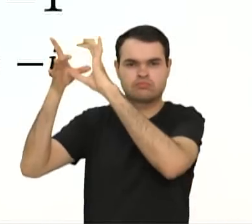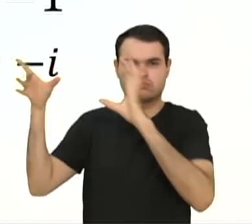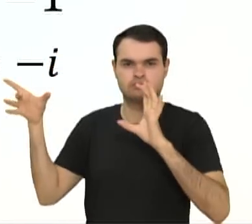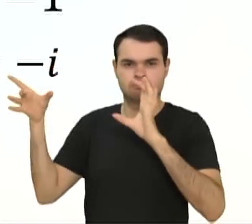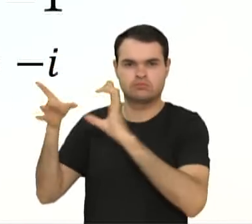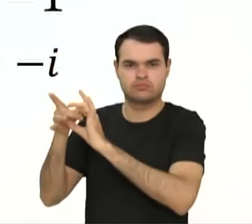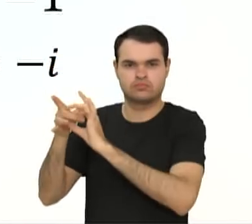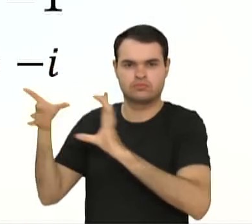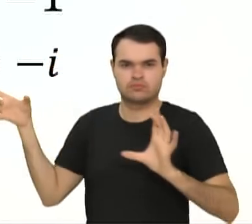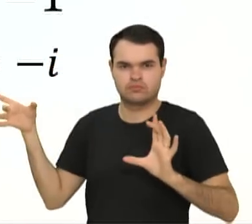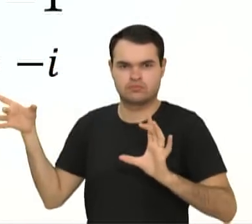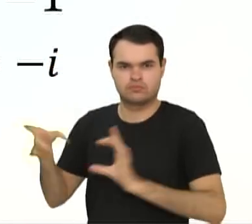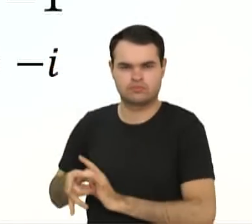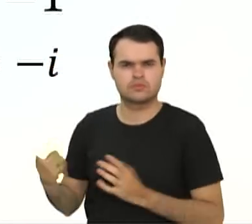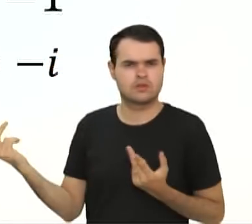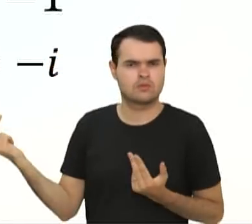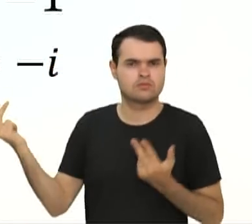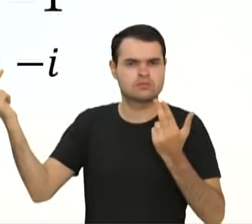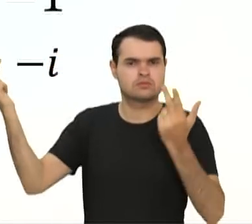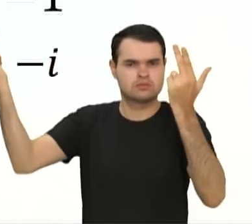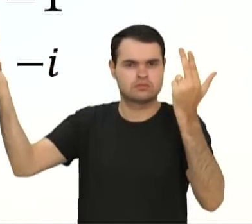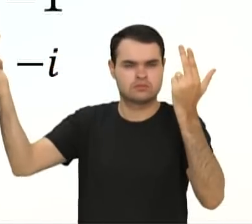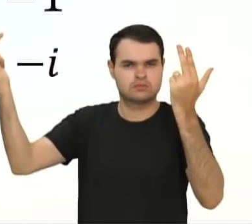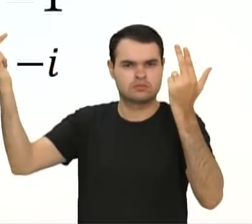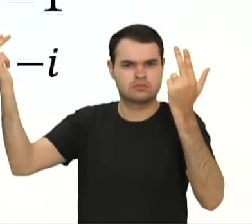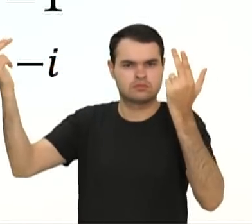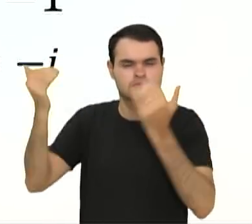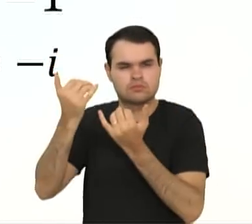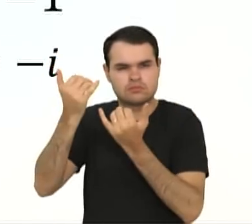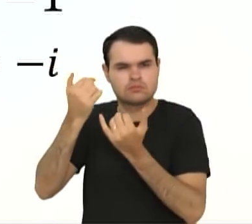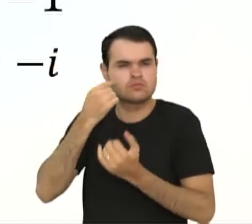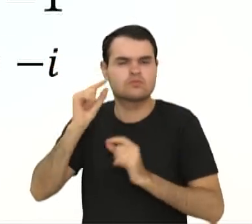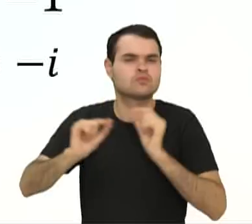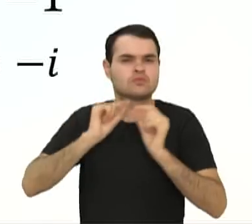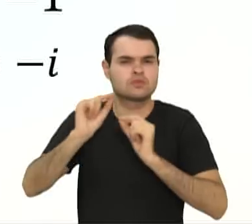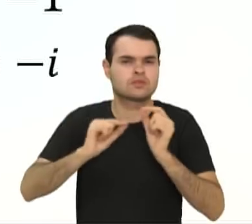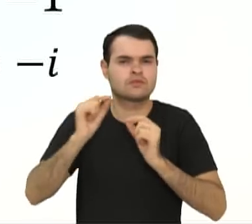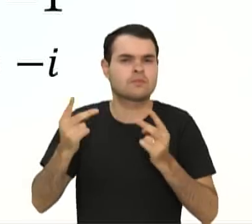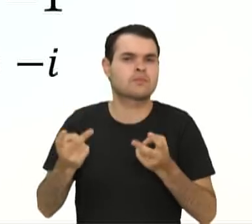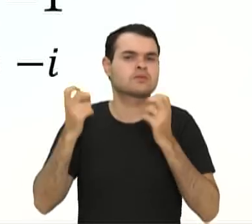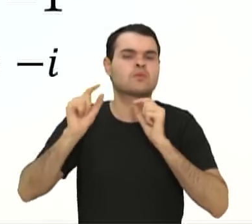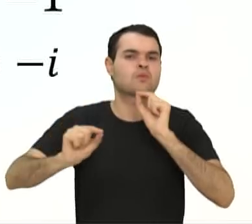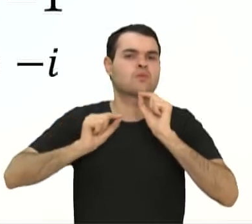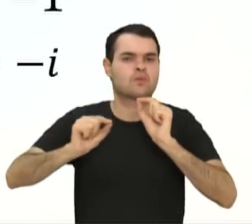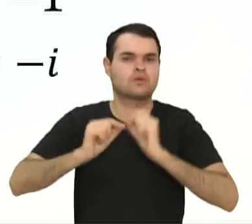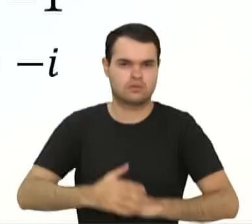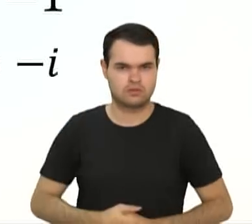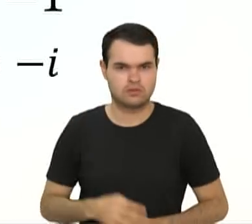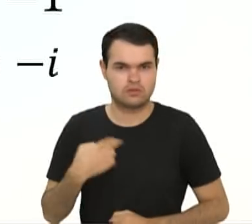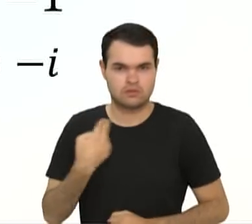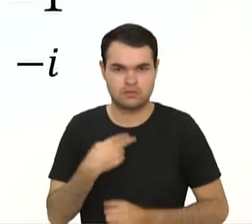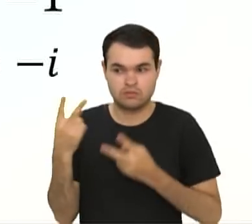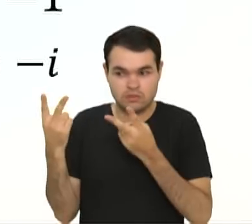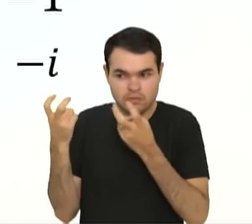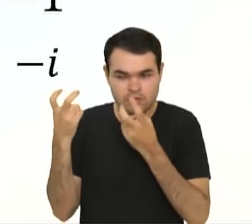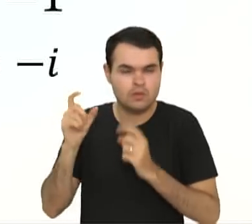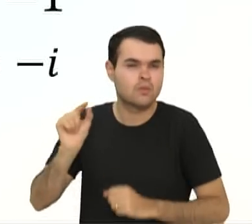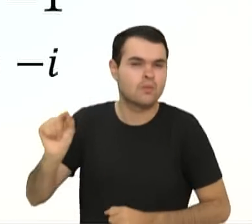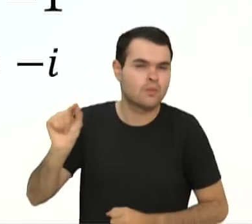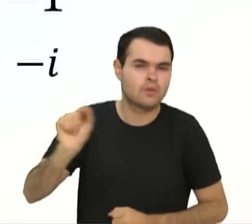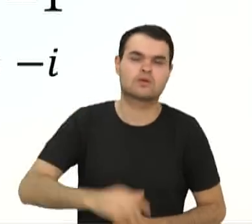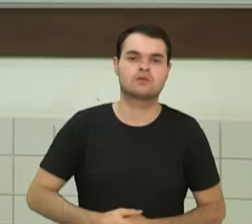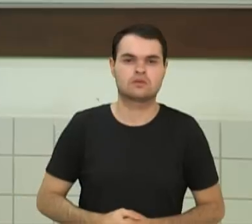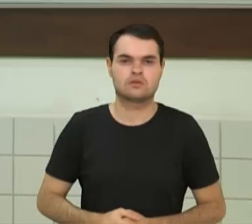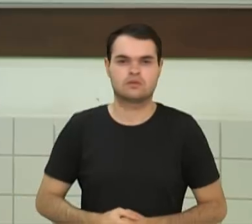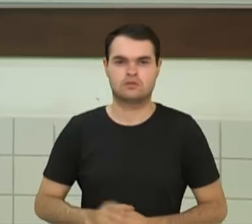àquele. Este igual àquele. Este igual àquele. O que a gente vai observar? Nós vamos observar que